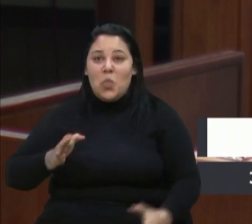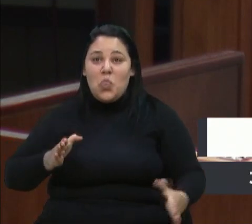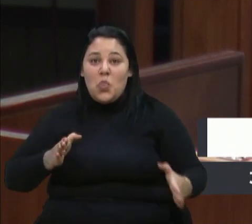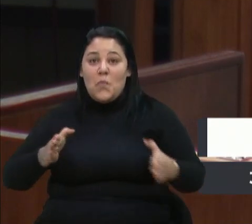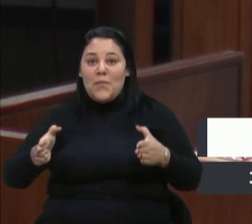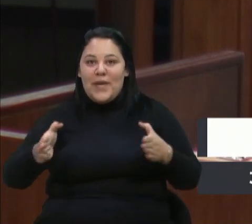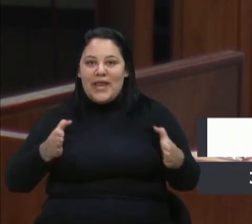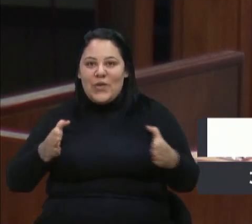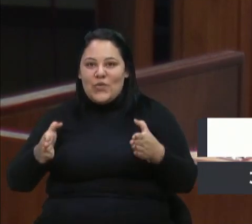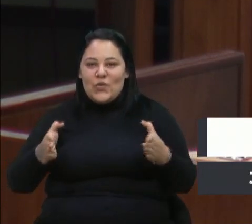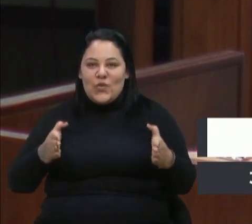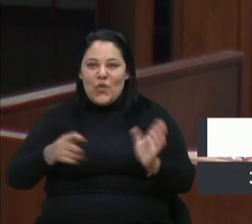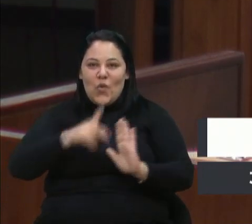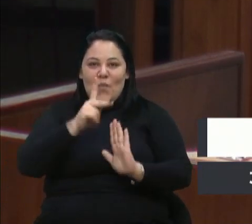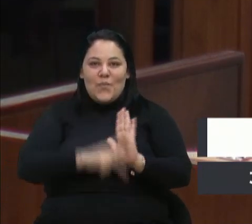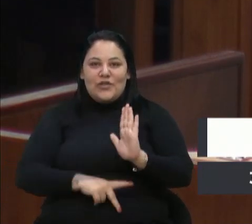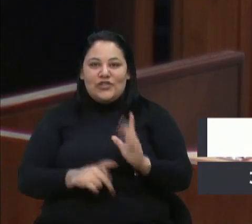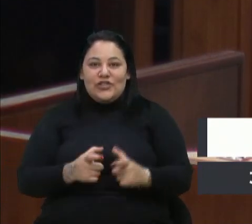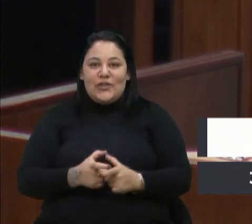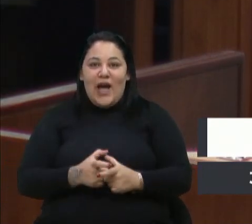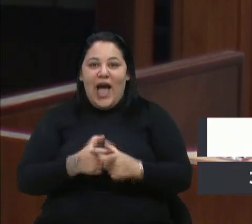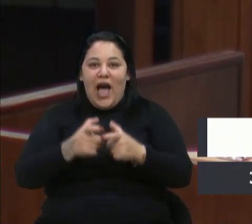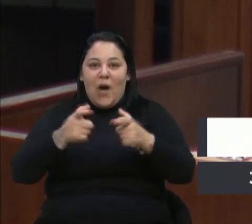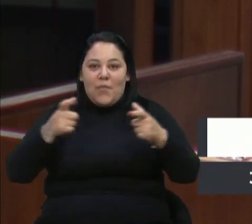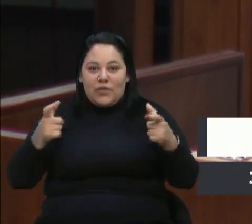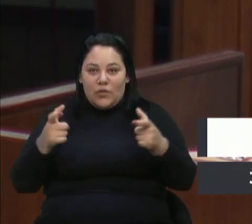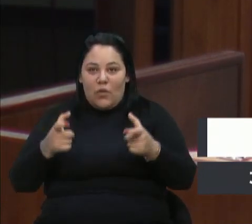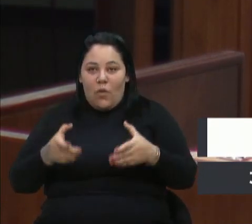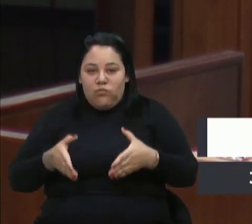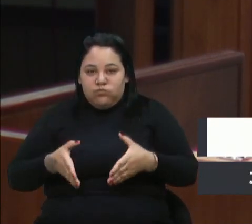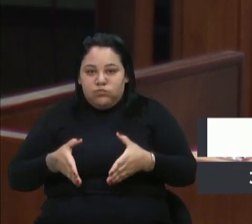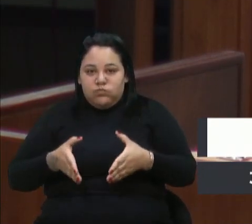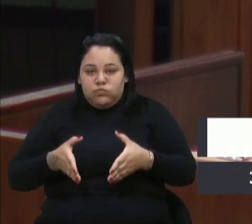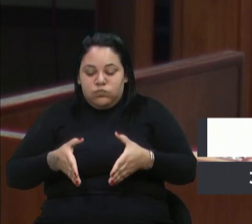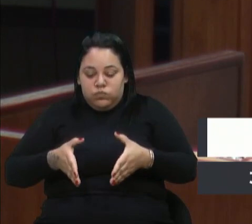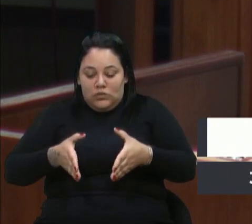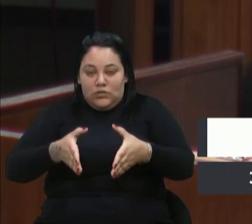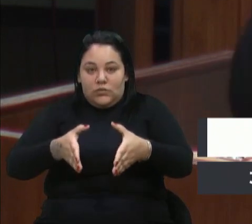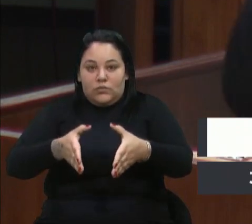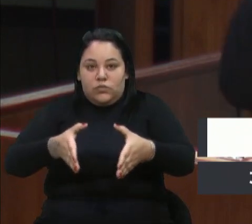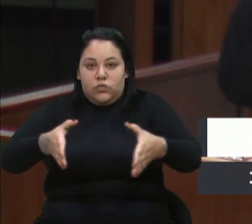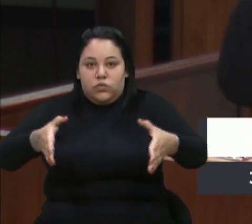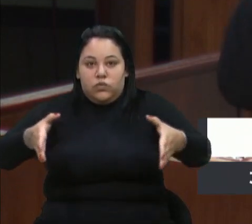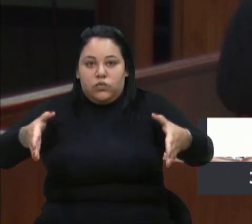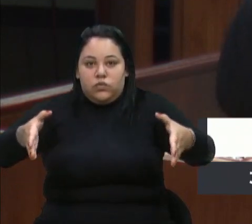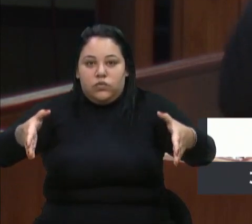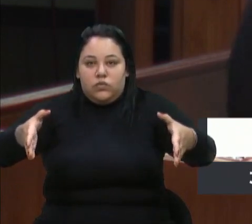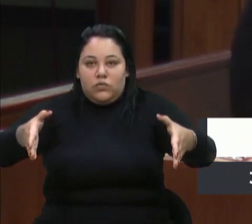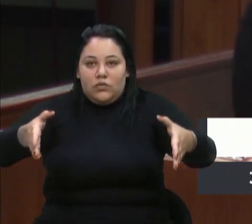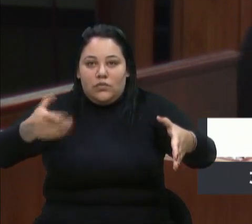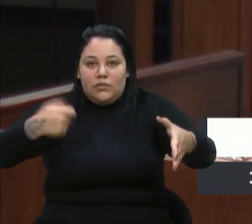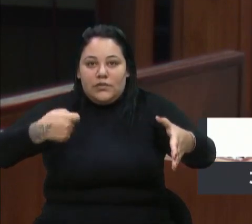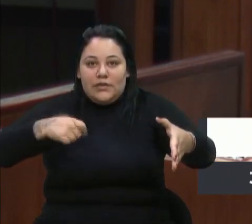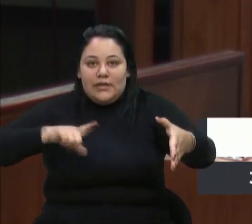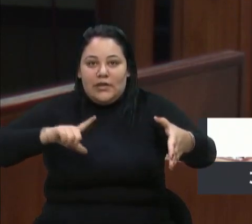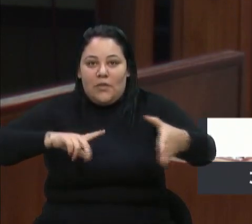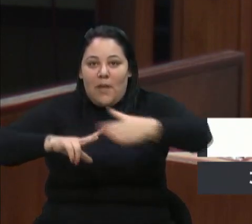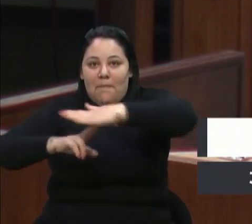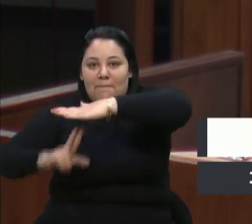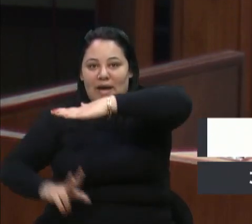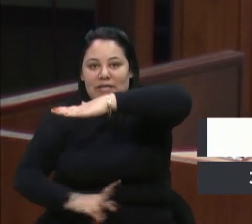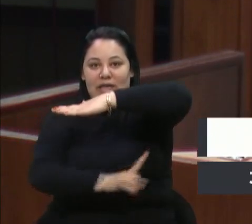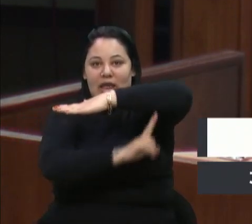o projeto, além de aumentar a pista do recuo para veículos que acessam o bairro, também previa a construção de uma passarela para